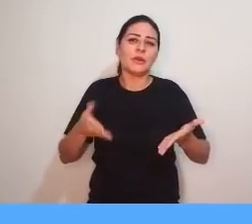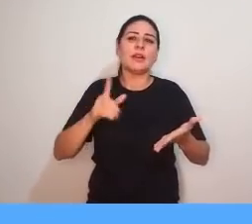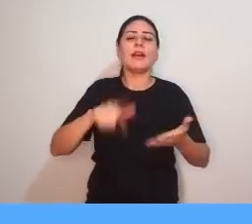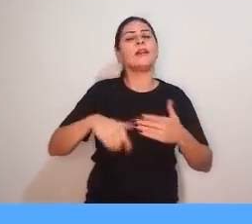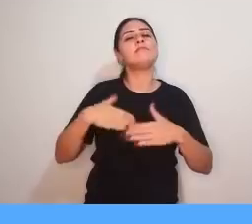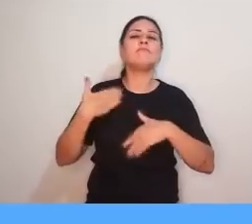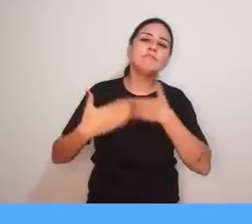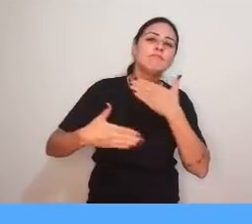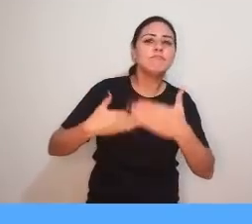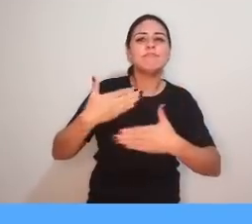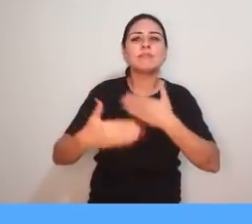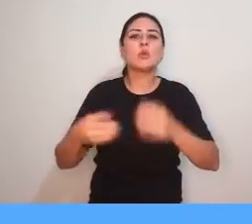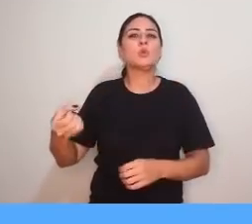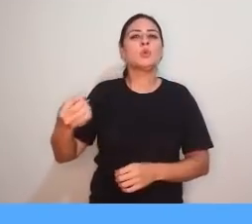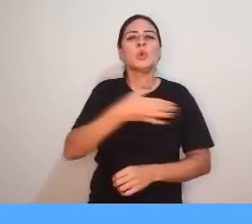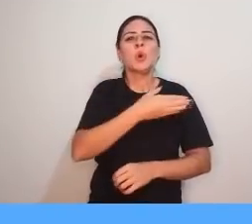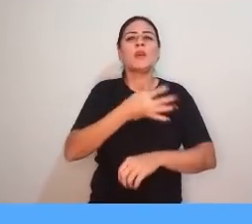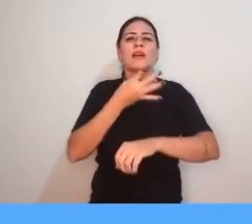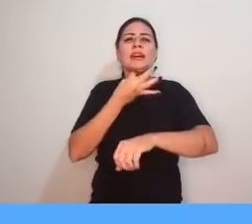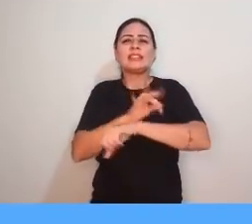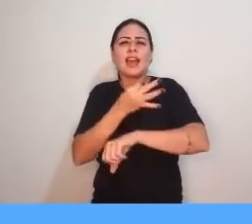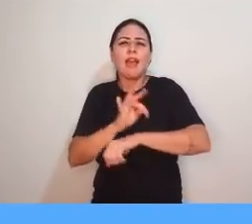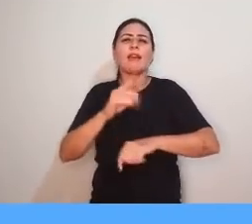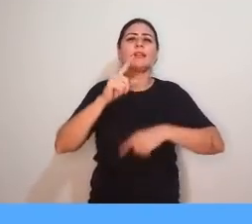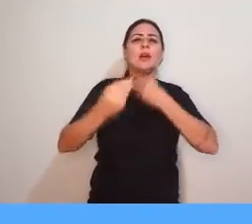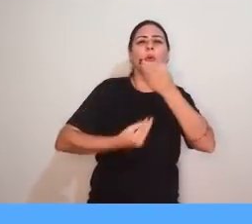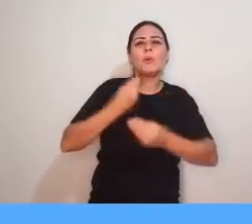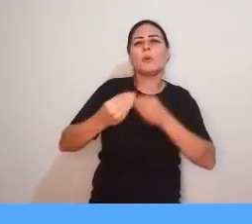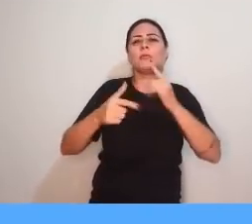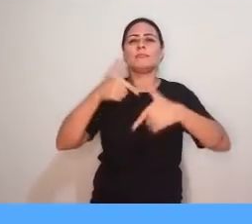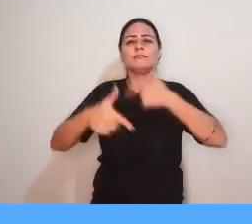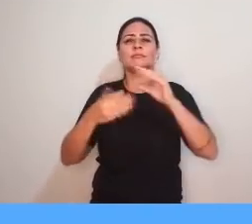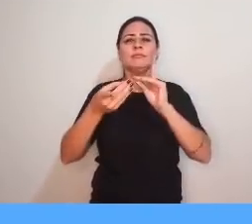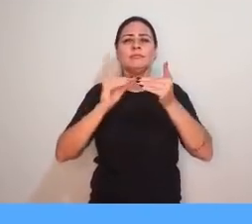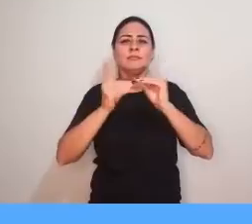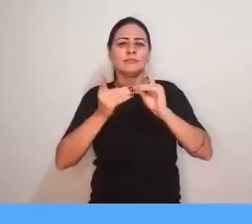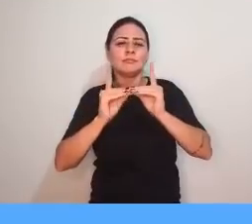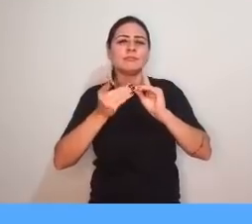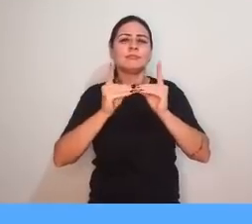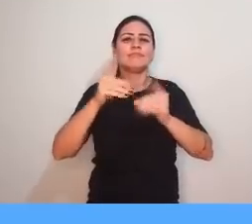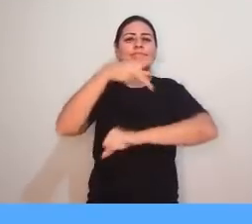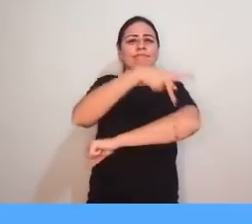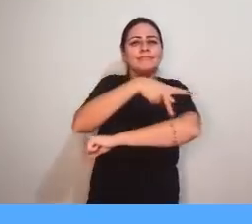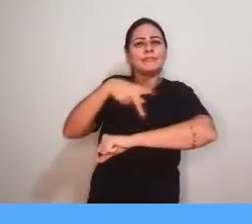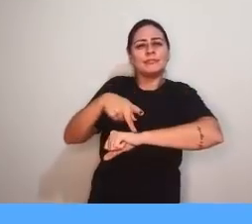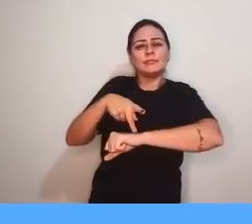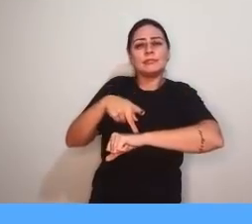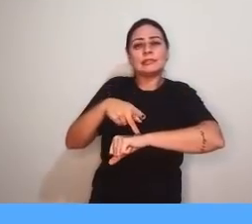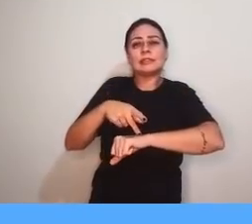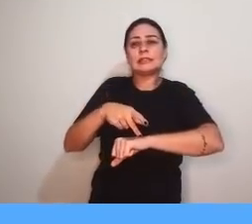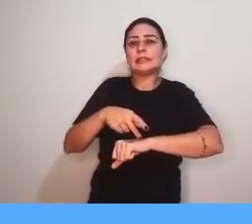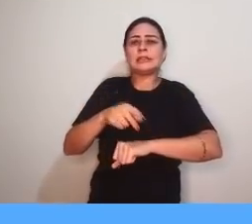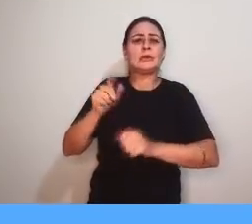novas técnicas para trabalhar didaticamente, pedagogicamente, tá? sem medo de